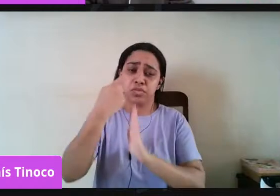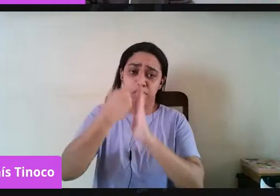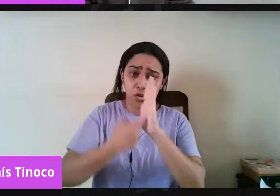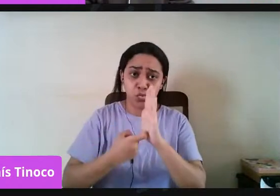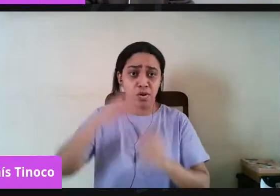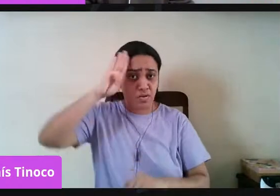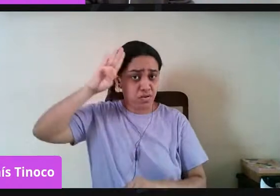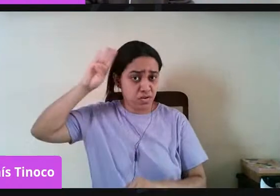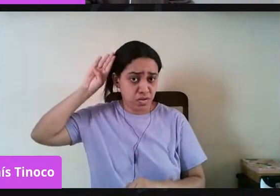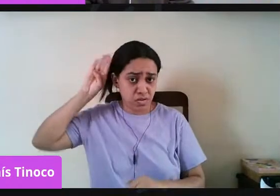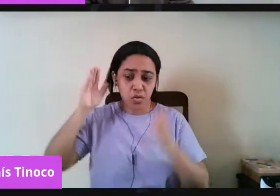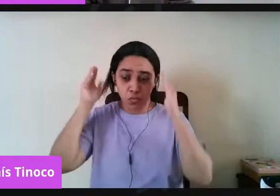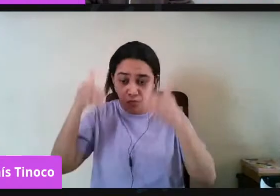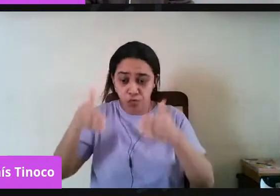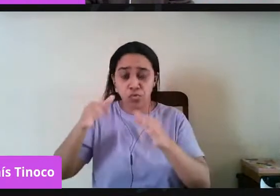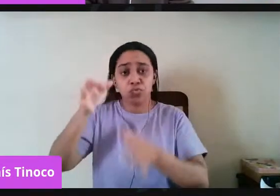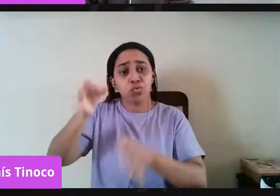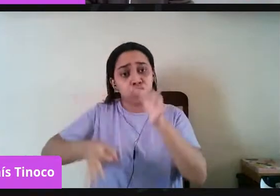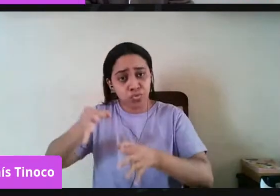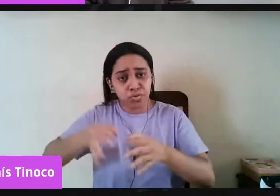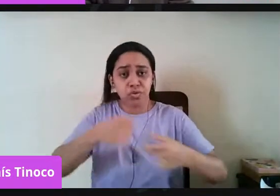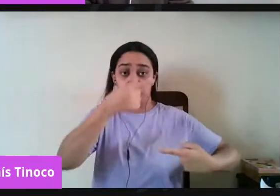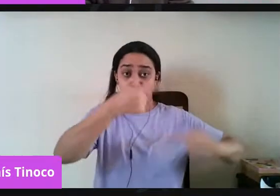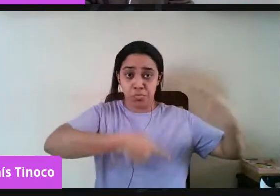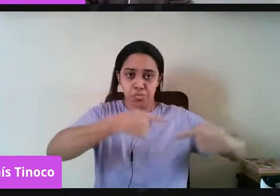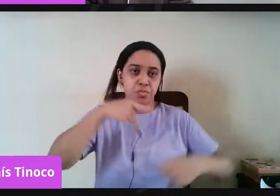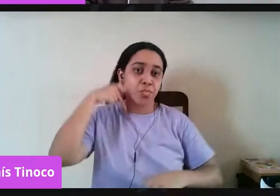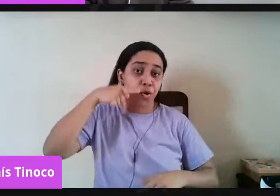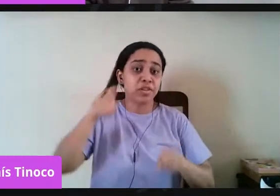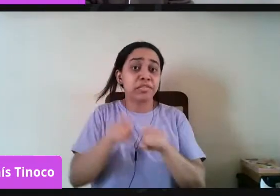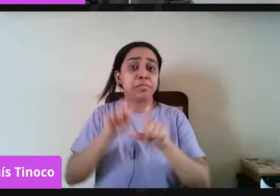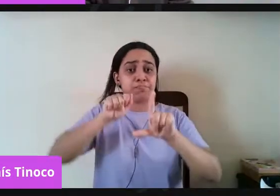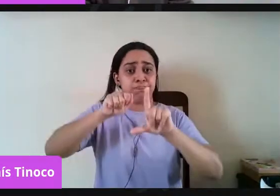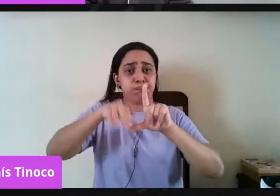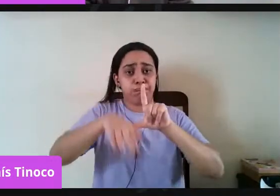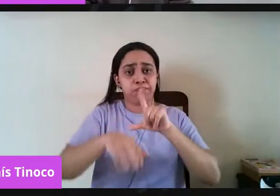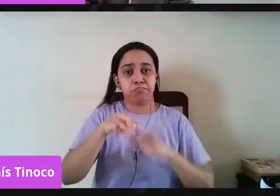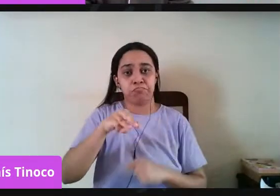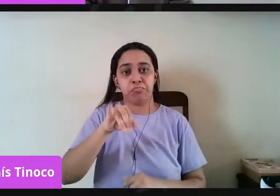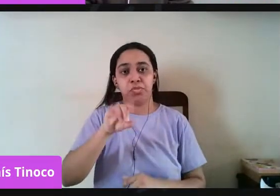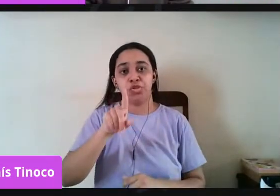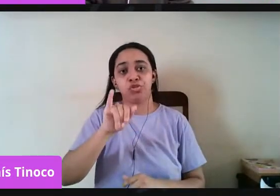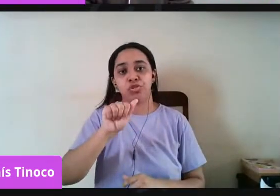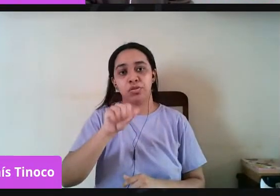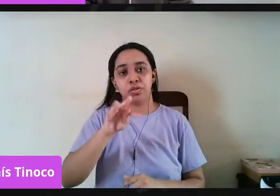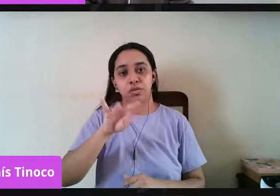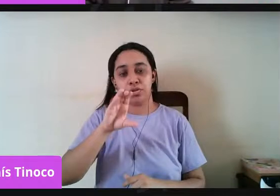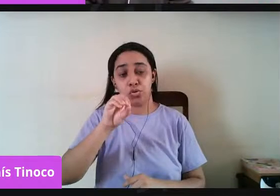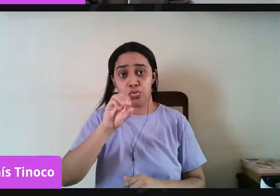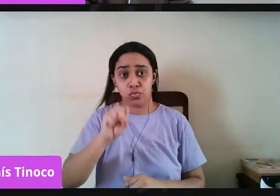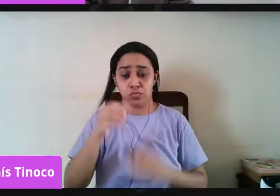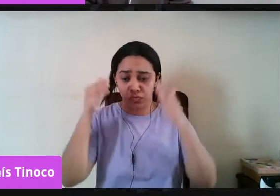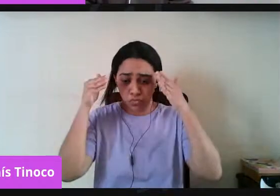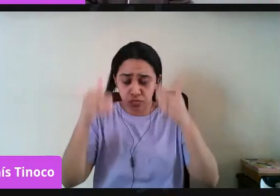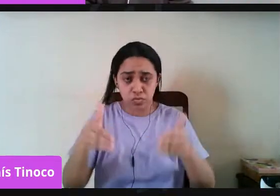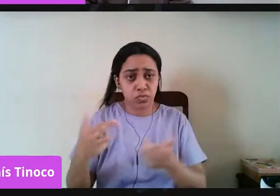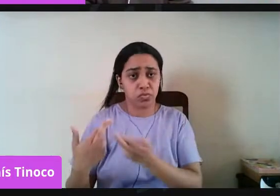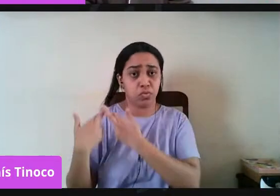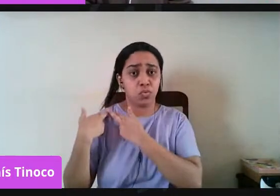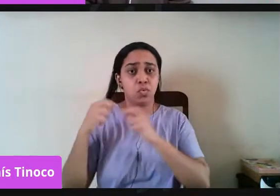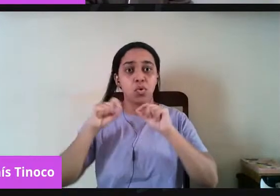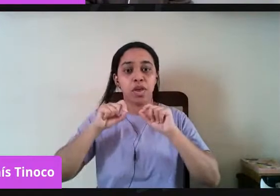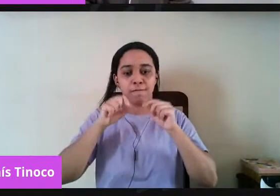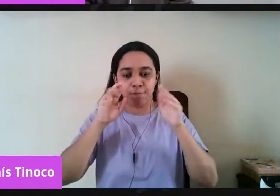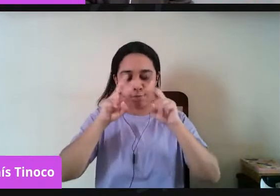acadêmicos, jurídicos, políticos e midiáticos, focalizando a responsabilidade enunciativa,